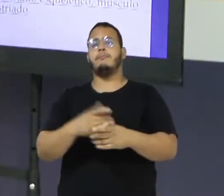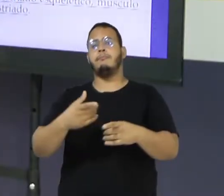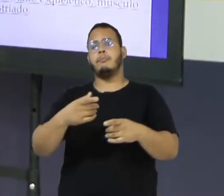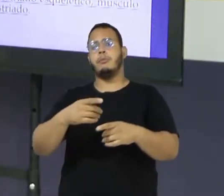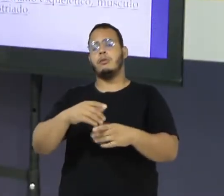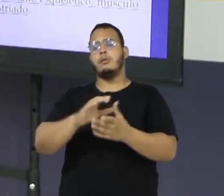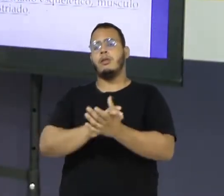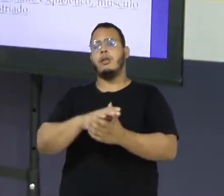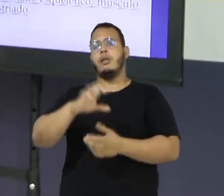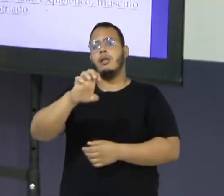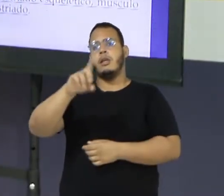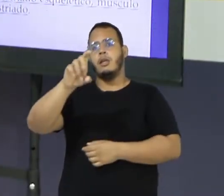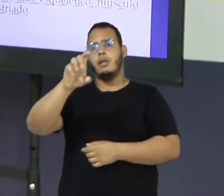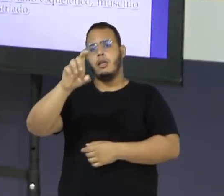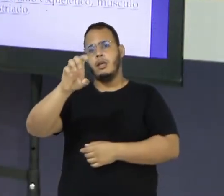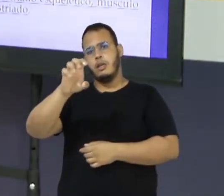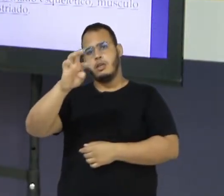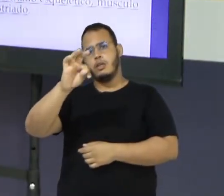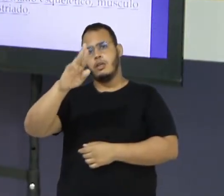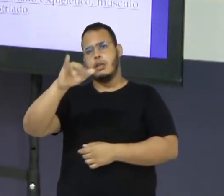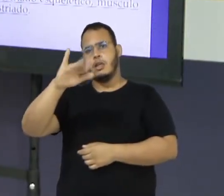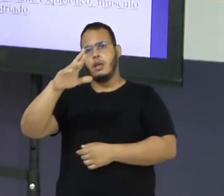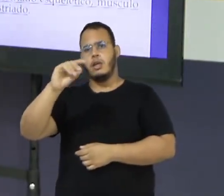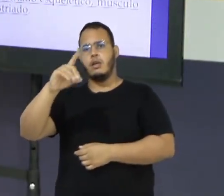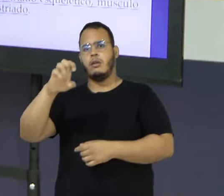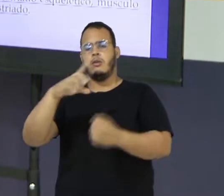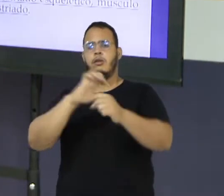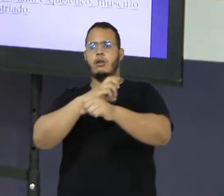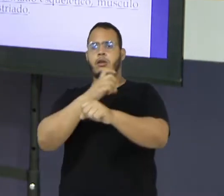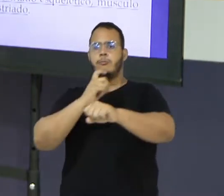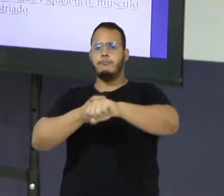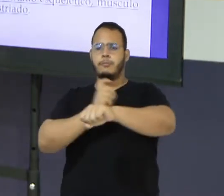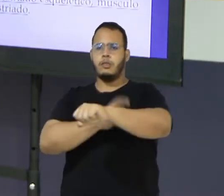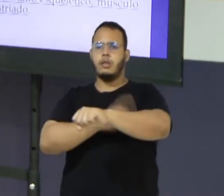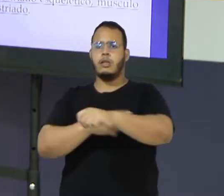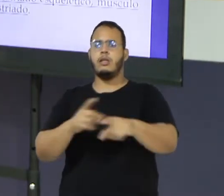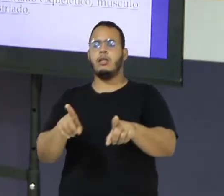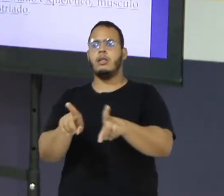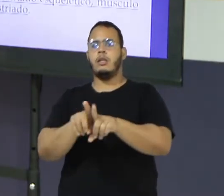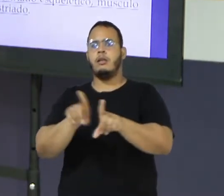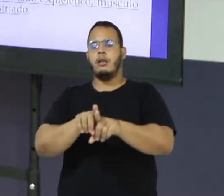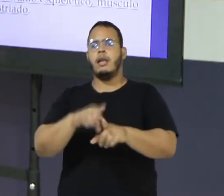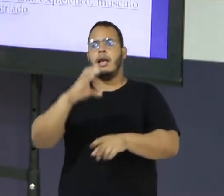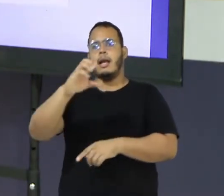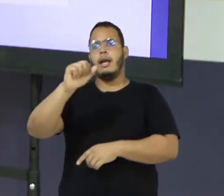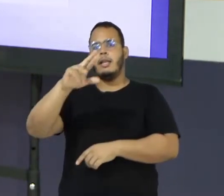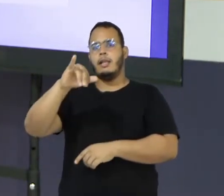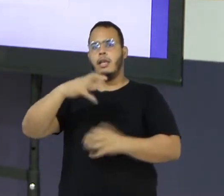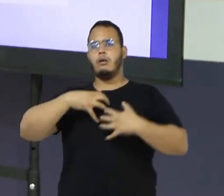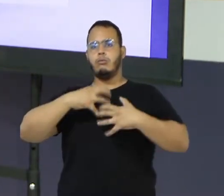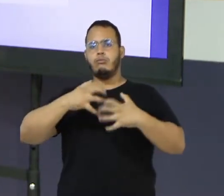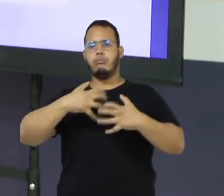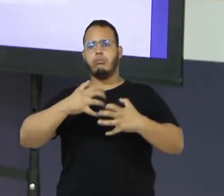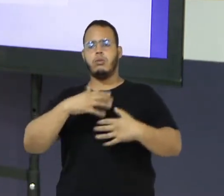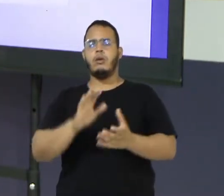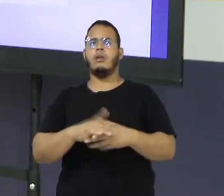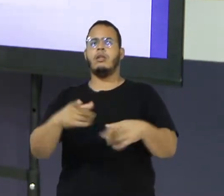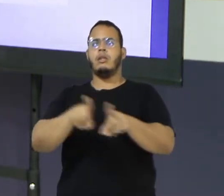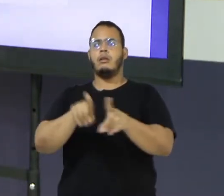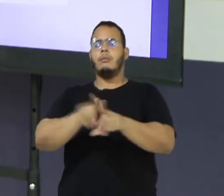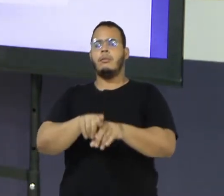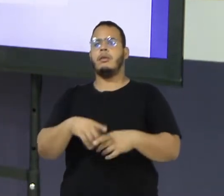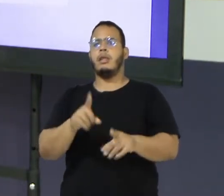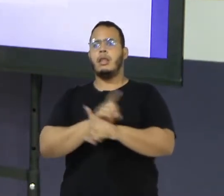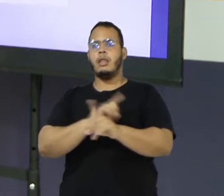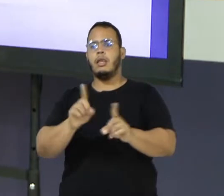Músculo estriado cardíaco e músculo não estriado, certo? São esses 3 que a gente vai conhecer a partir de agora. Os músculos